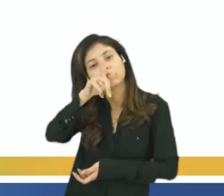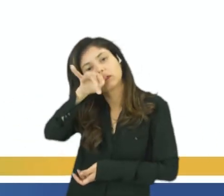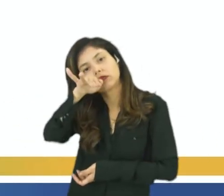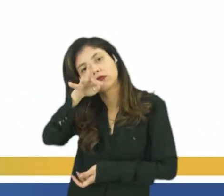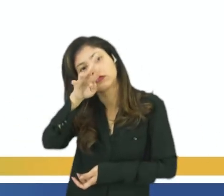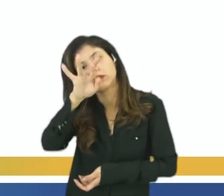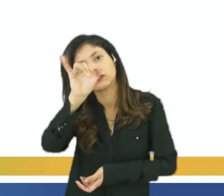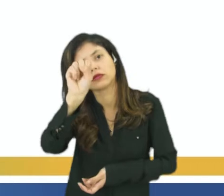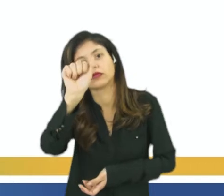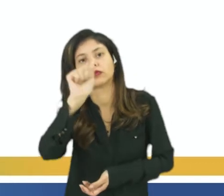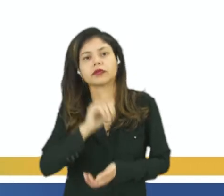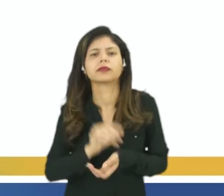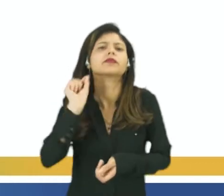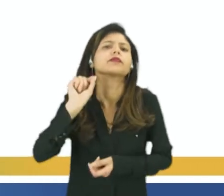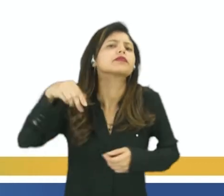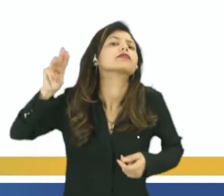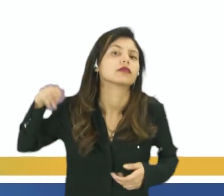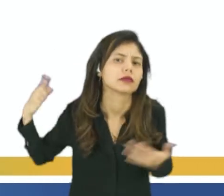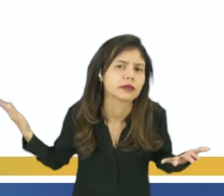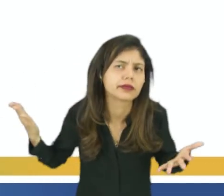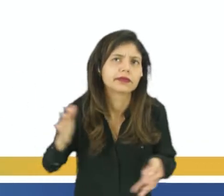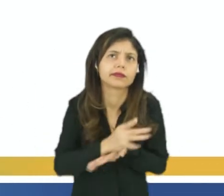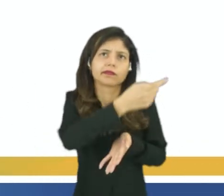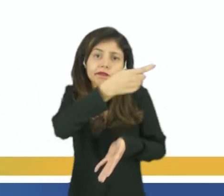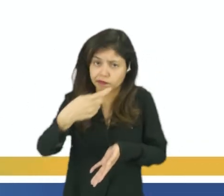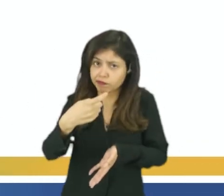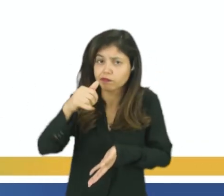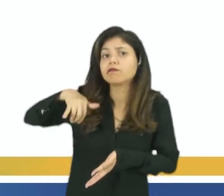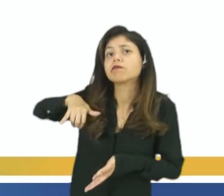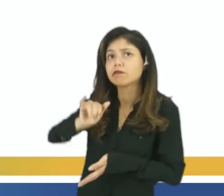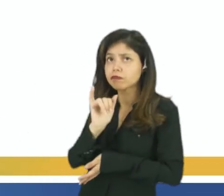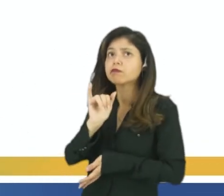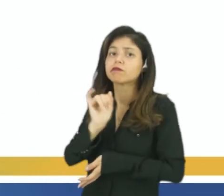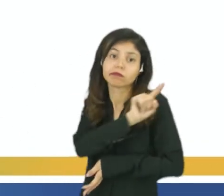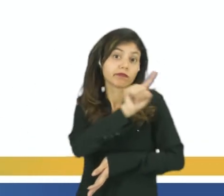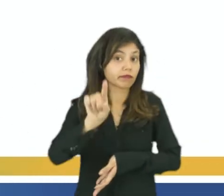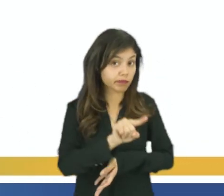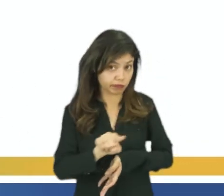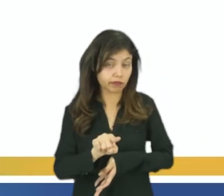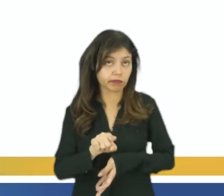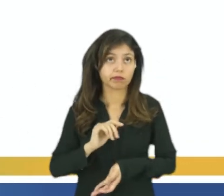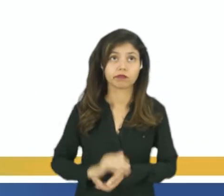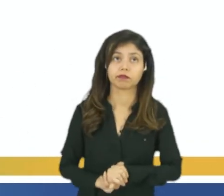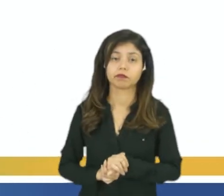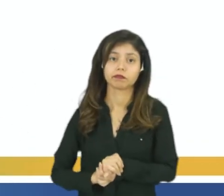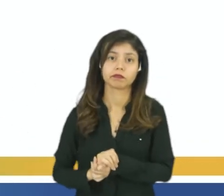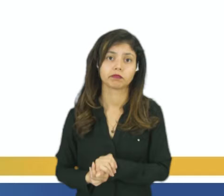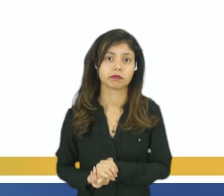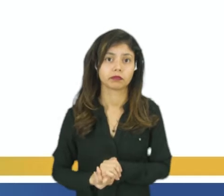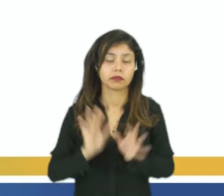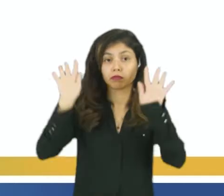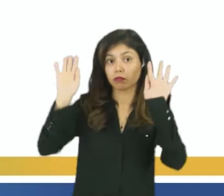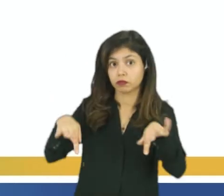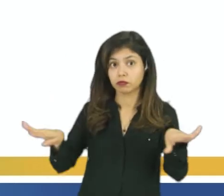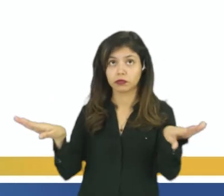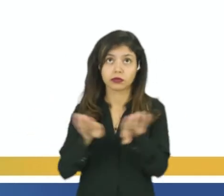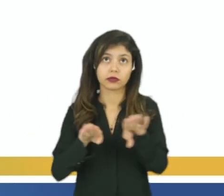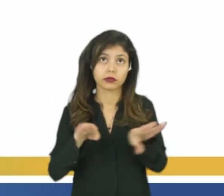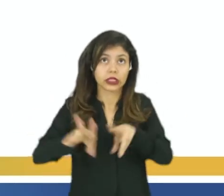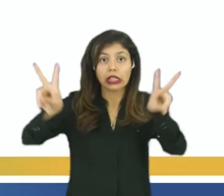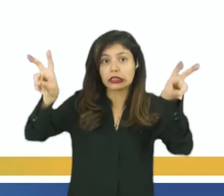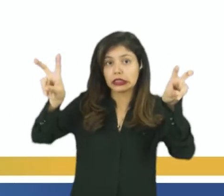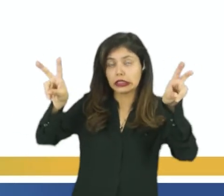incógnitas. Quem são? O x, o y e o z. E, por final, nós temos o